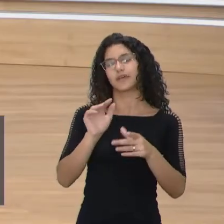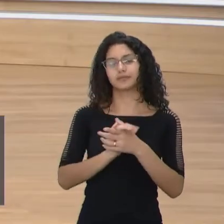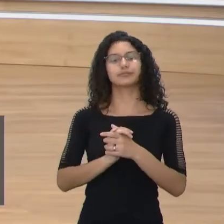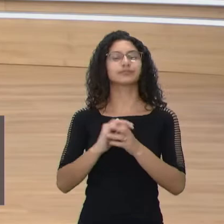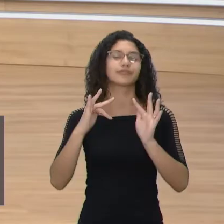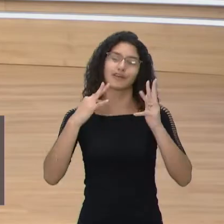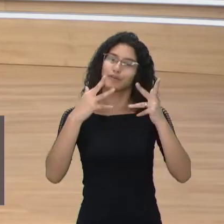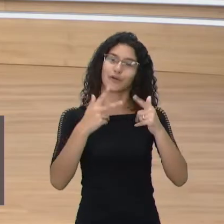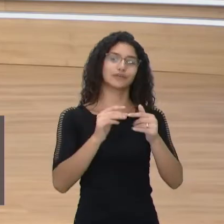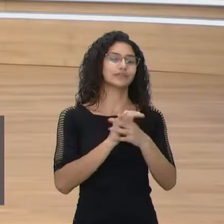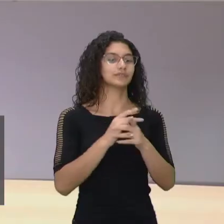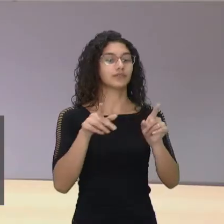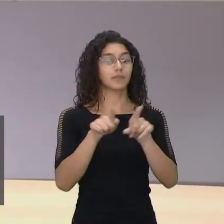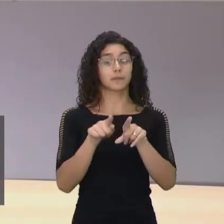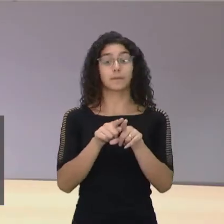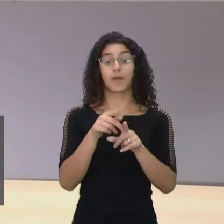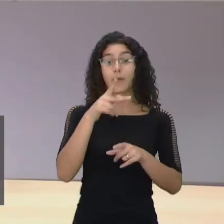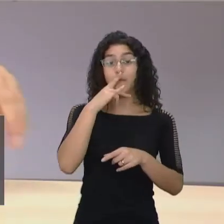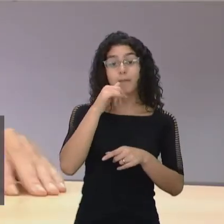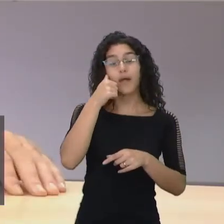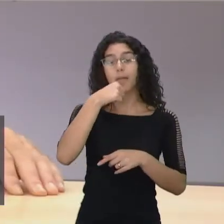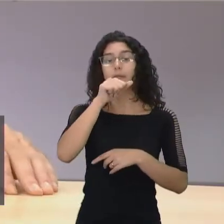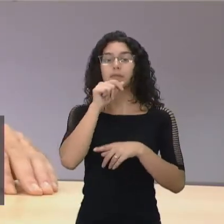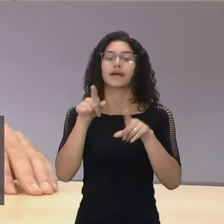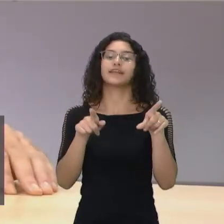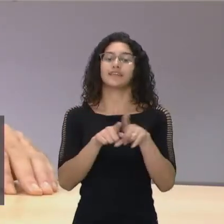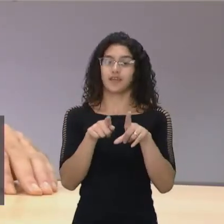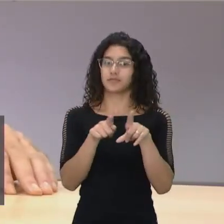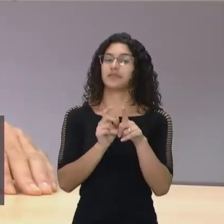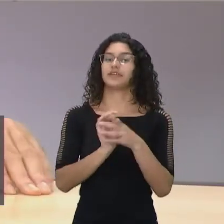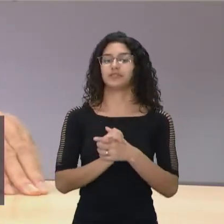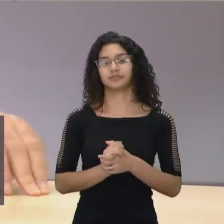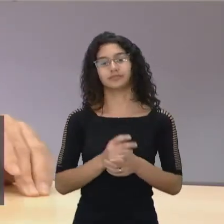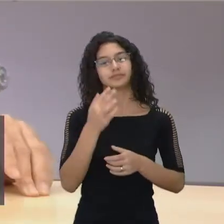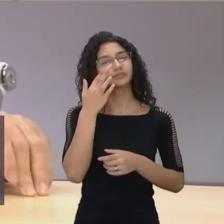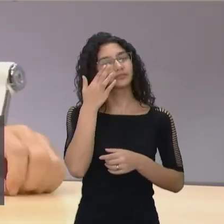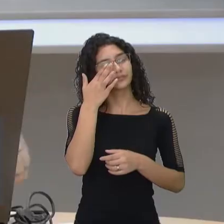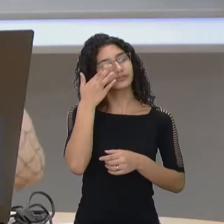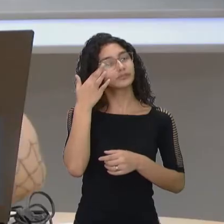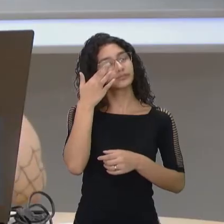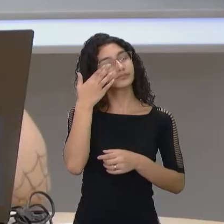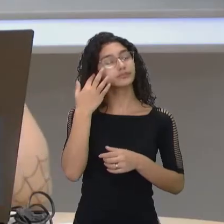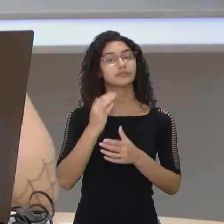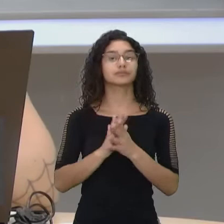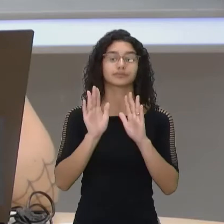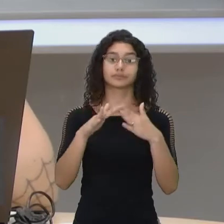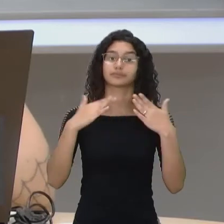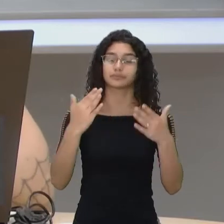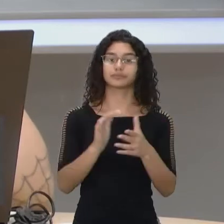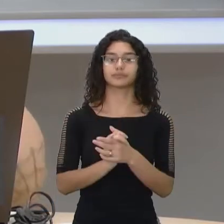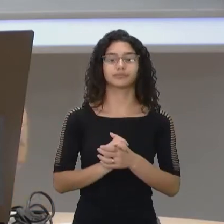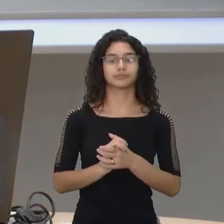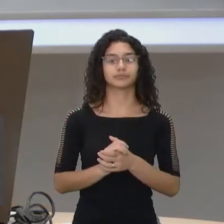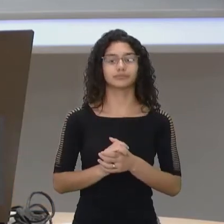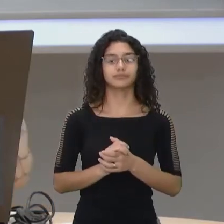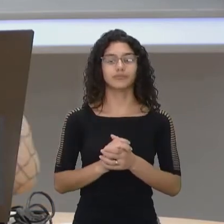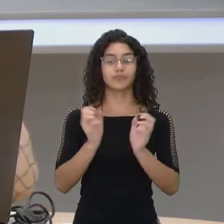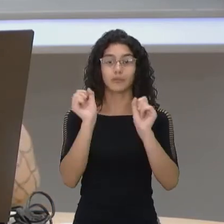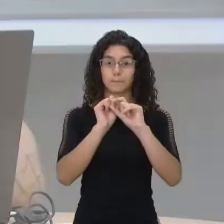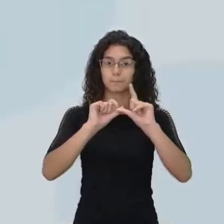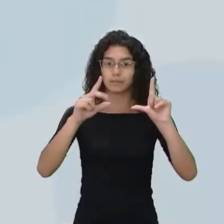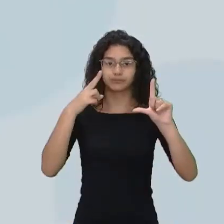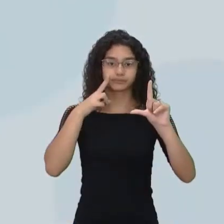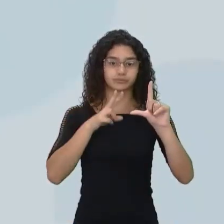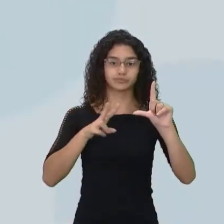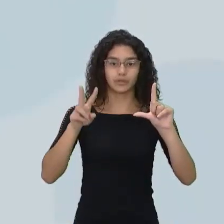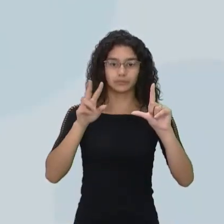né? todos. Não é? Inclusive os pais de muitos alunos que estão nos assistindo certamente. aqui. Então, olha só, essa imagem que vocês estão